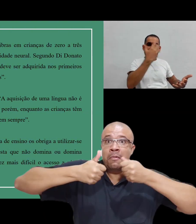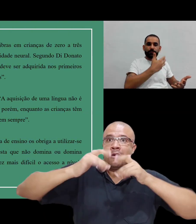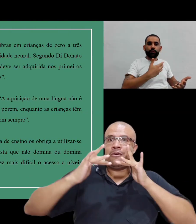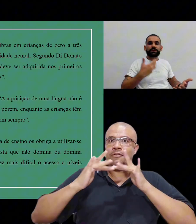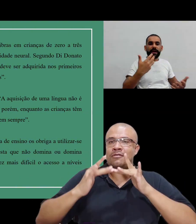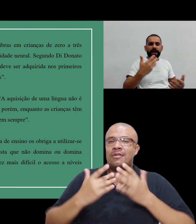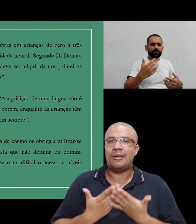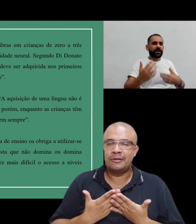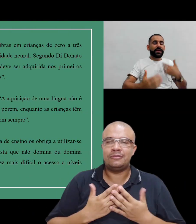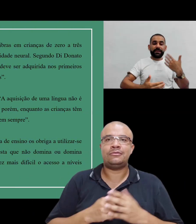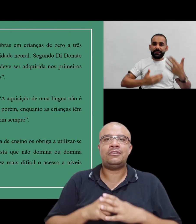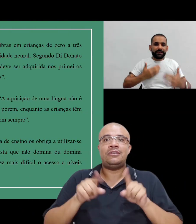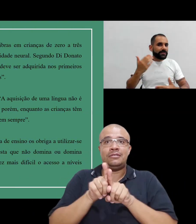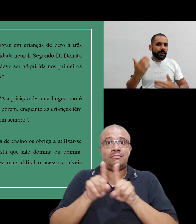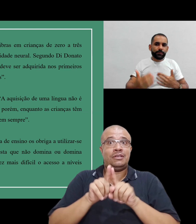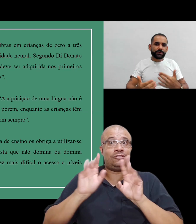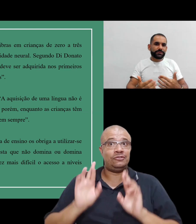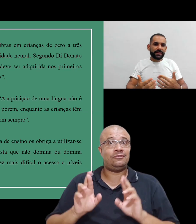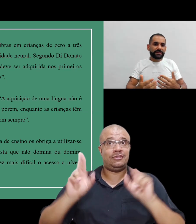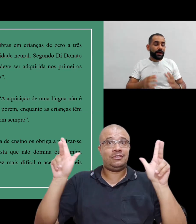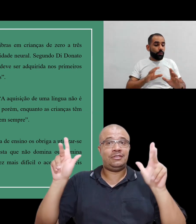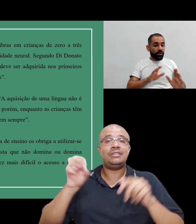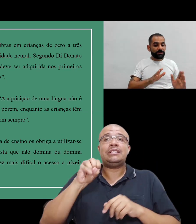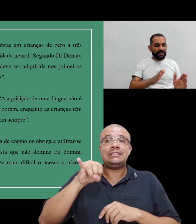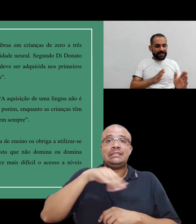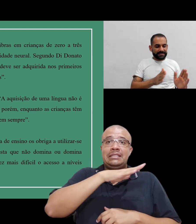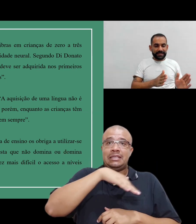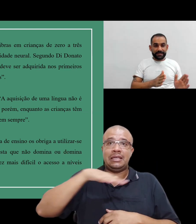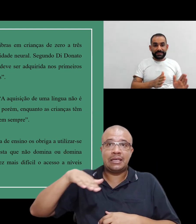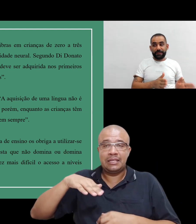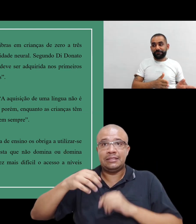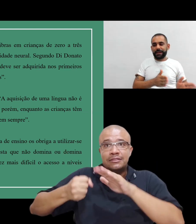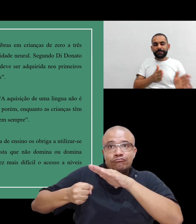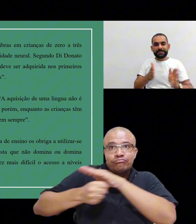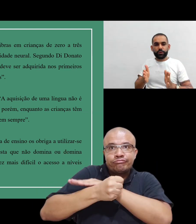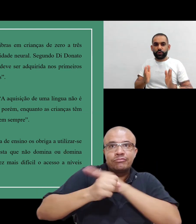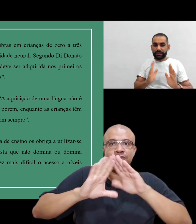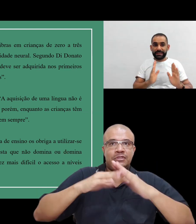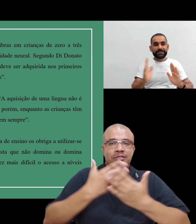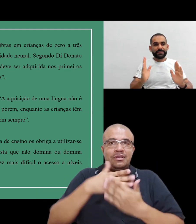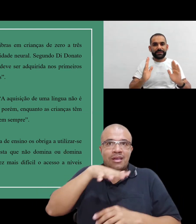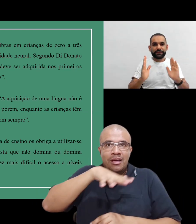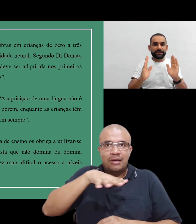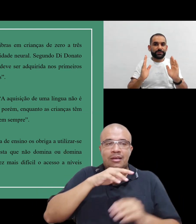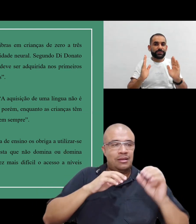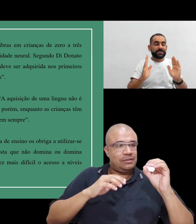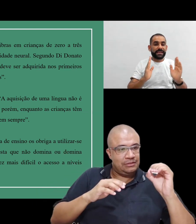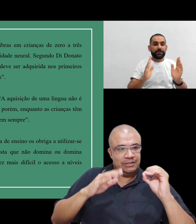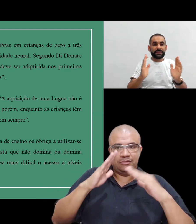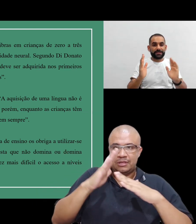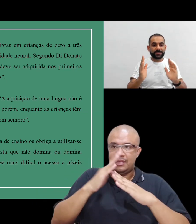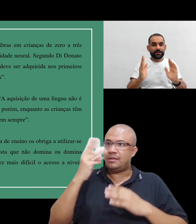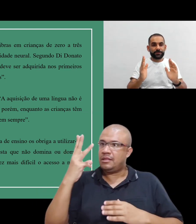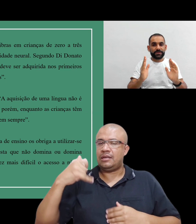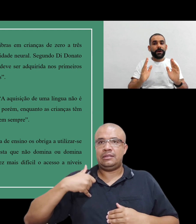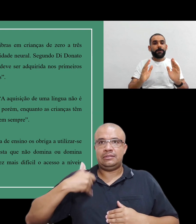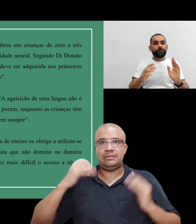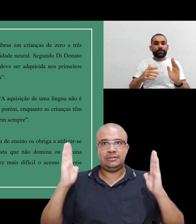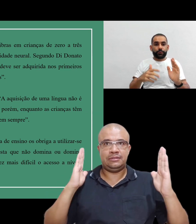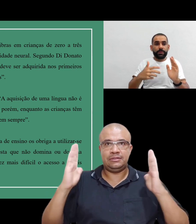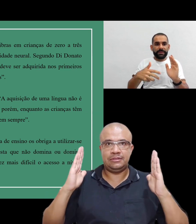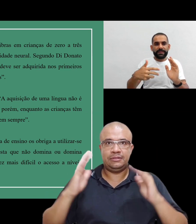ter o primeiro contato. E é muito diferente. Quando essa criança ela vai para a escola, nesse interstício de 0 a 3